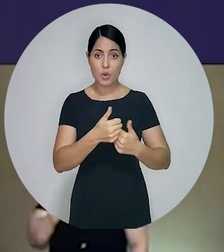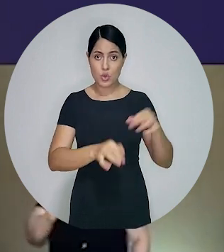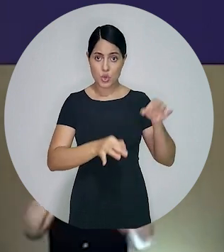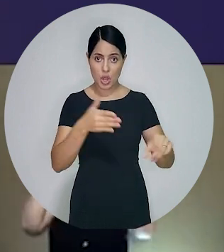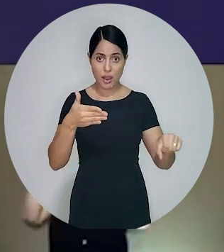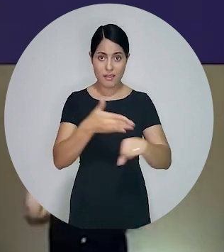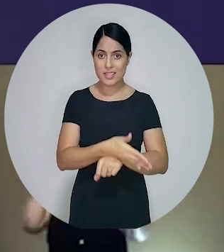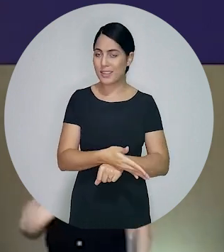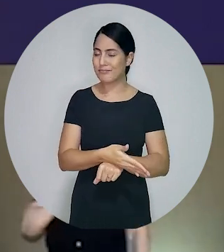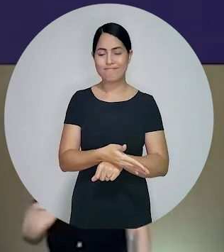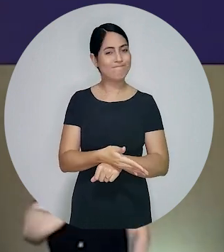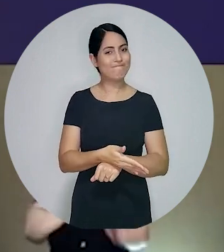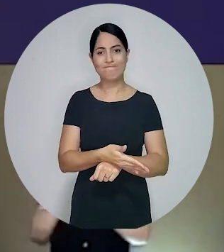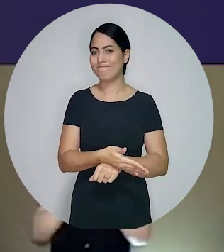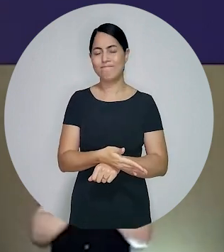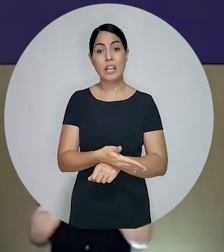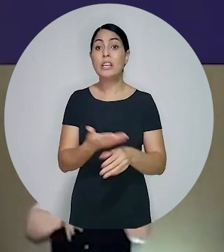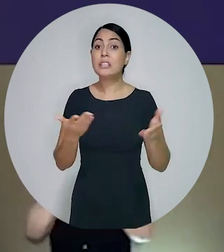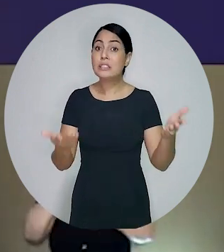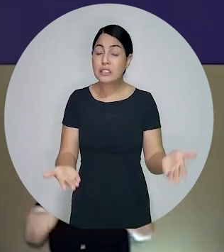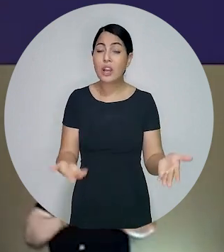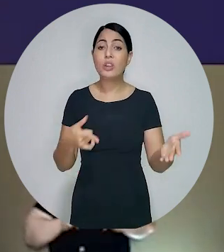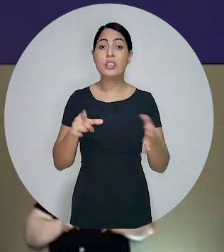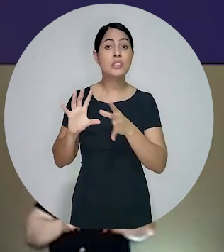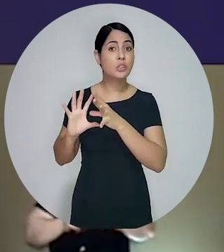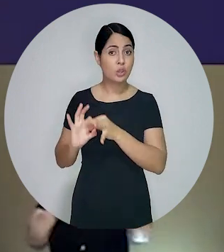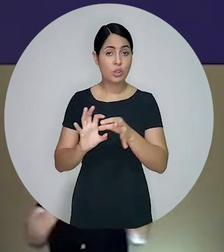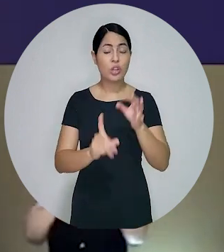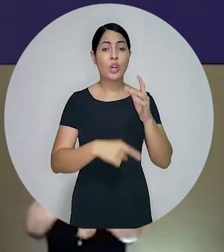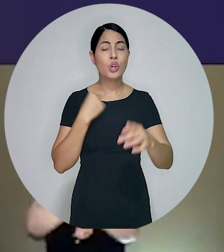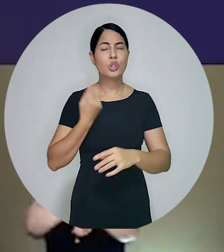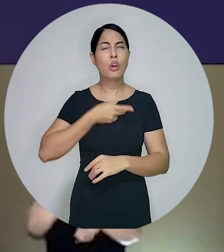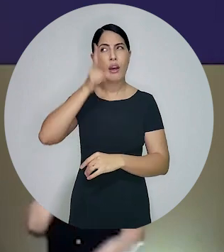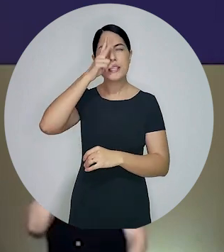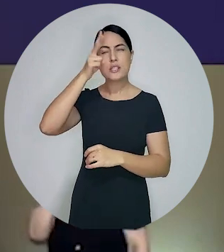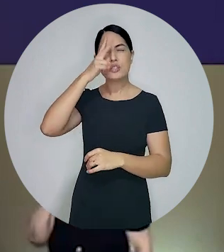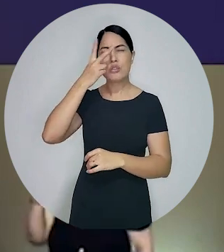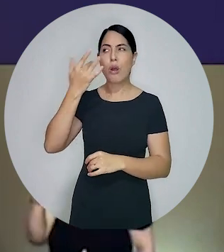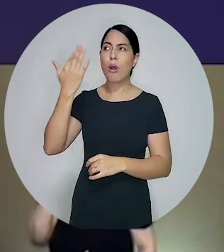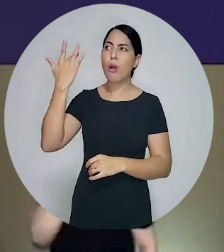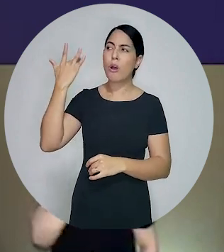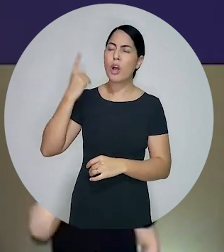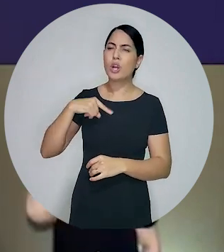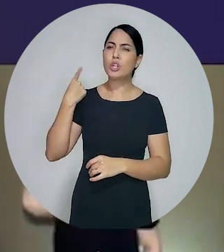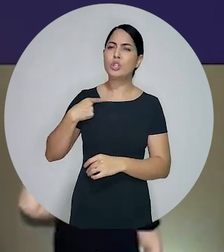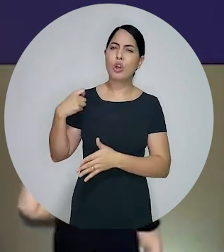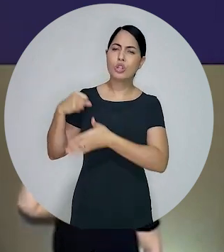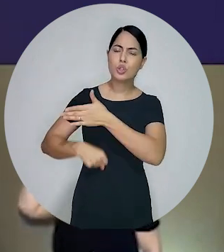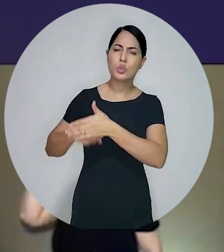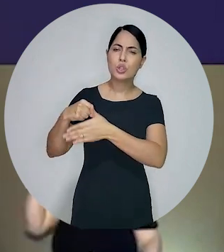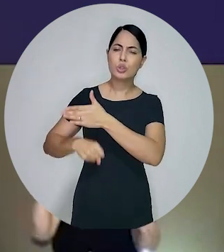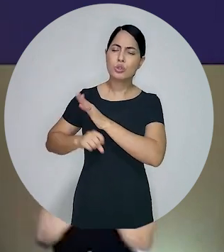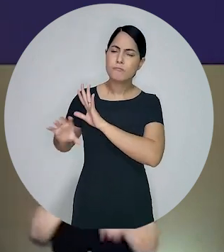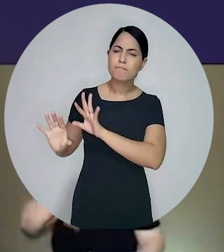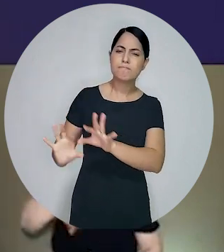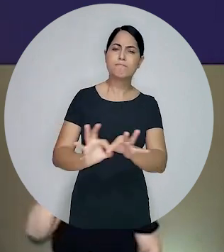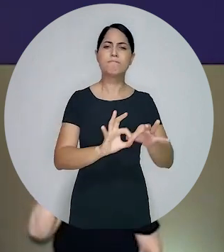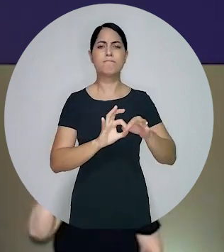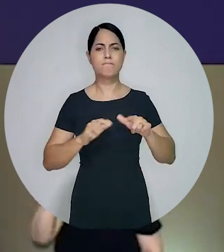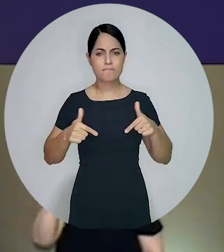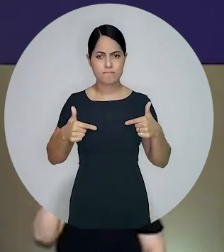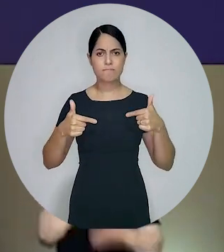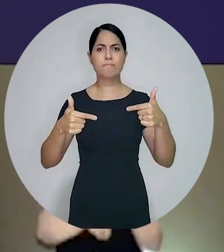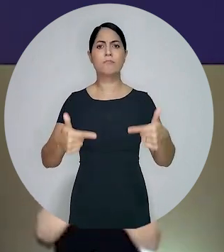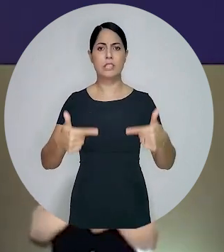justiça. Portanto, neste momento que tomamos um tempo para olhar para a nossa história e para nossas lutas, precisamos todos